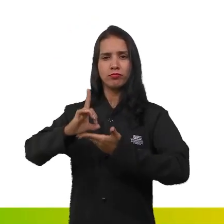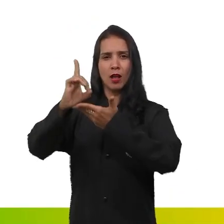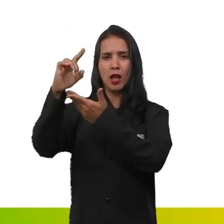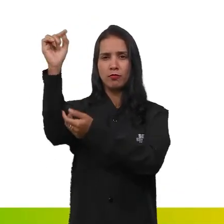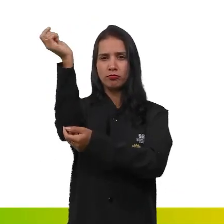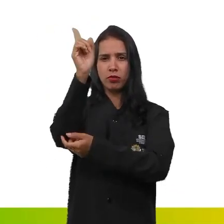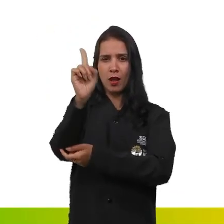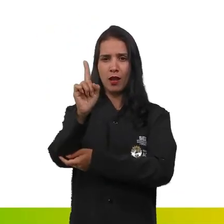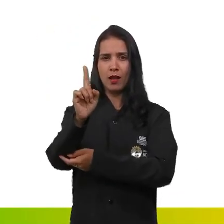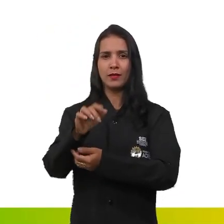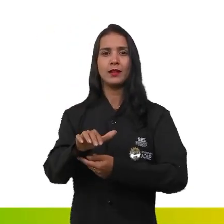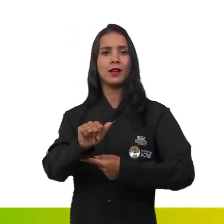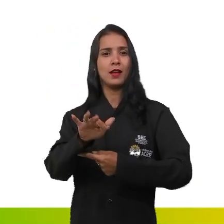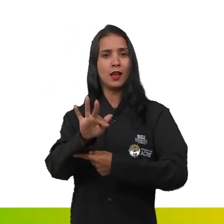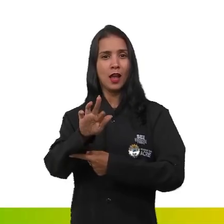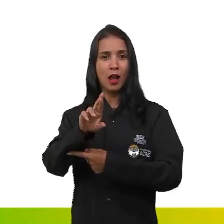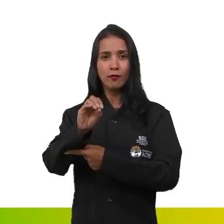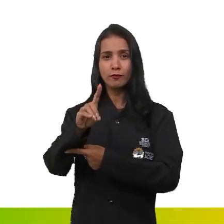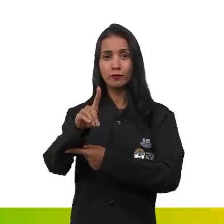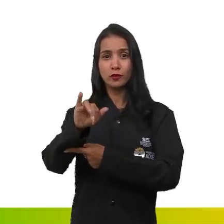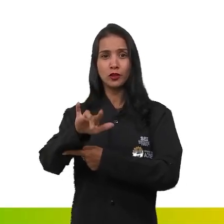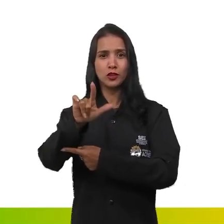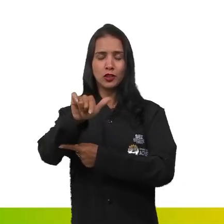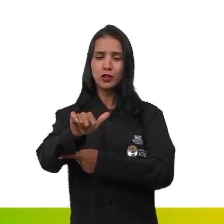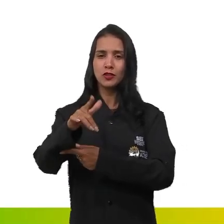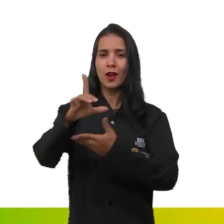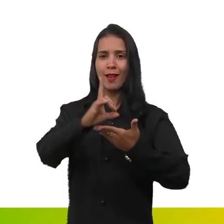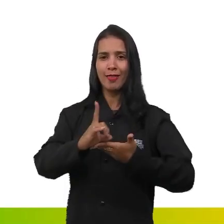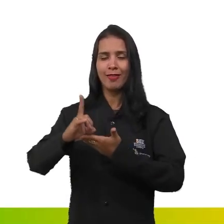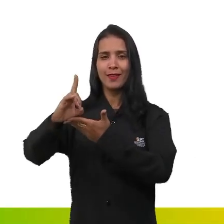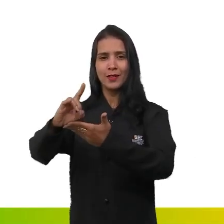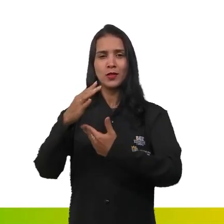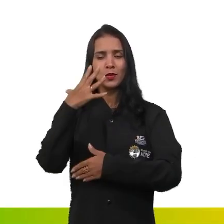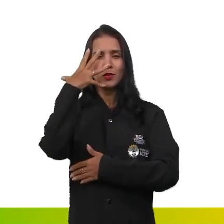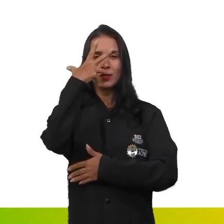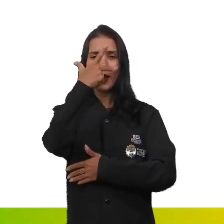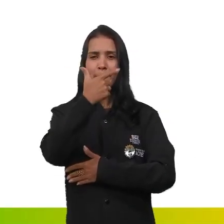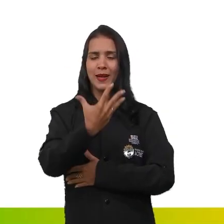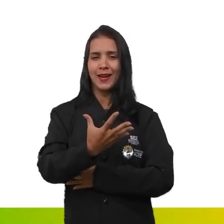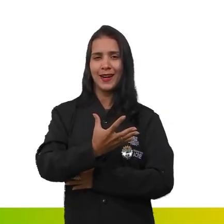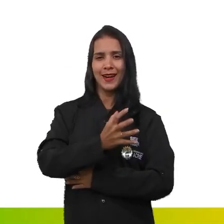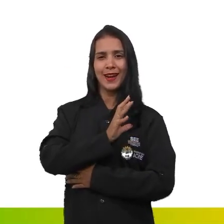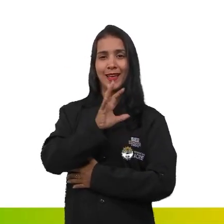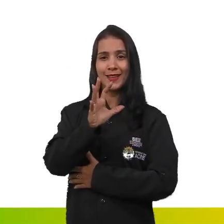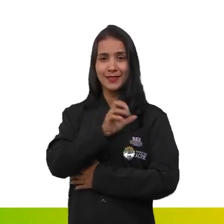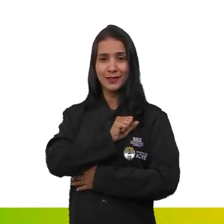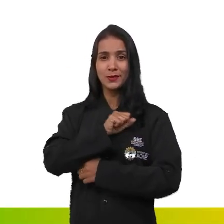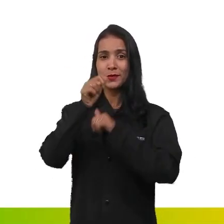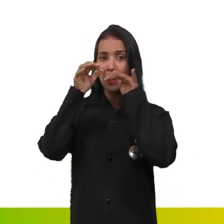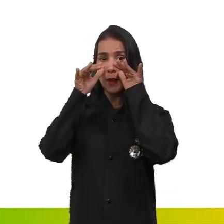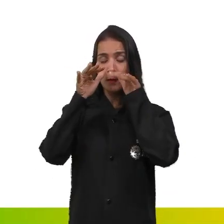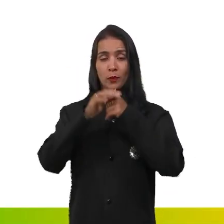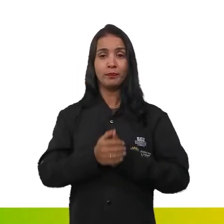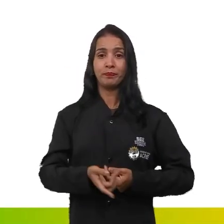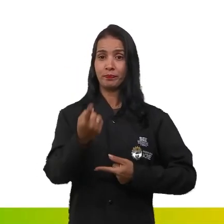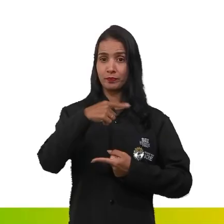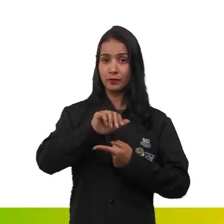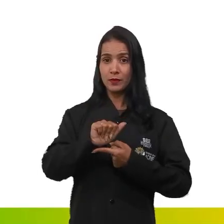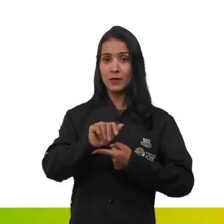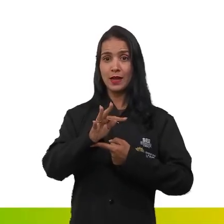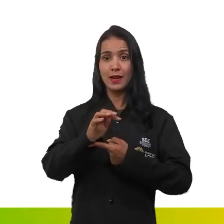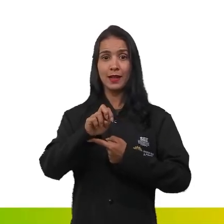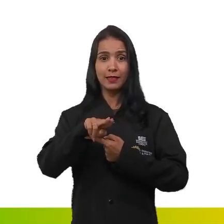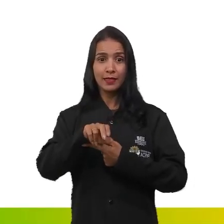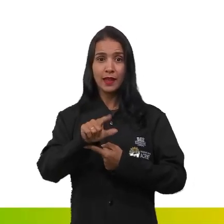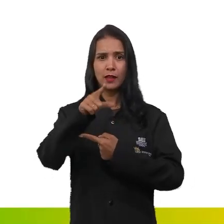Afrodite, deusa da beleza, amor e paixão. Atena, deusa da sabedoria, estratégia e guerra